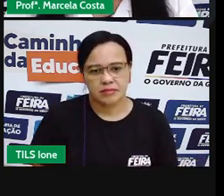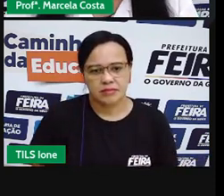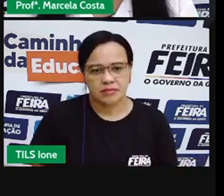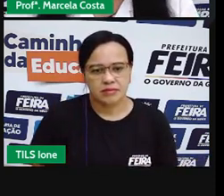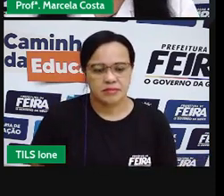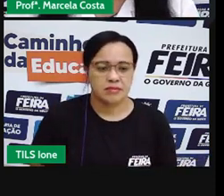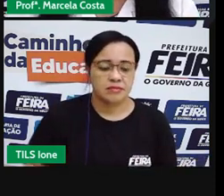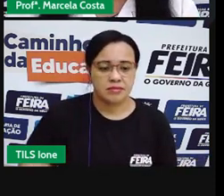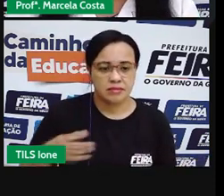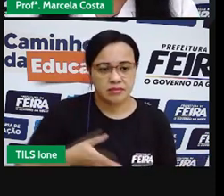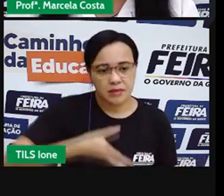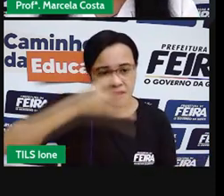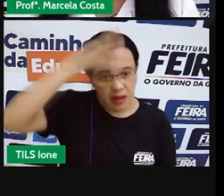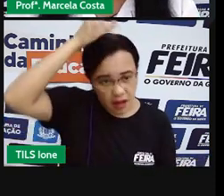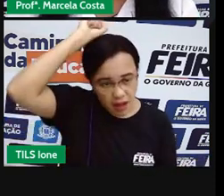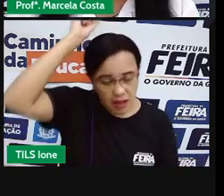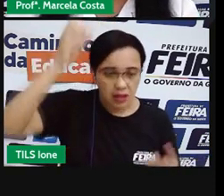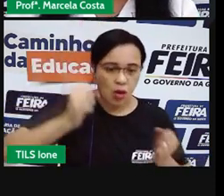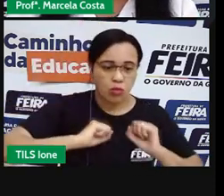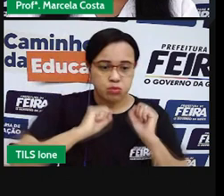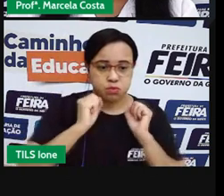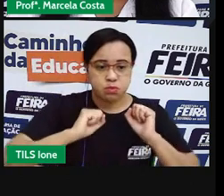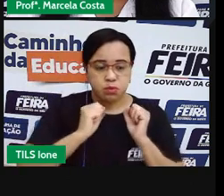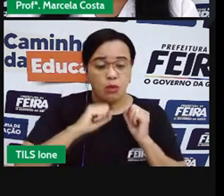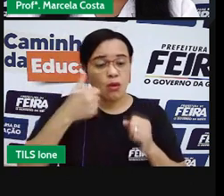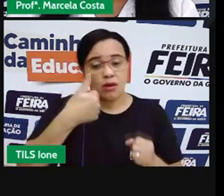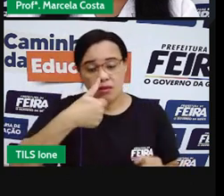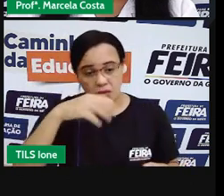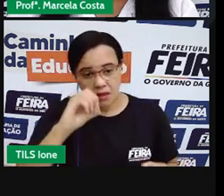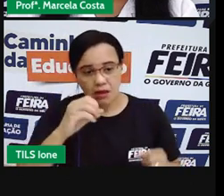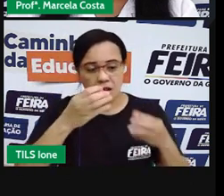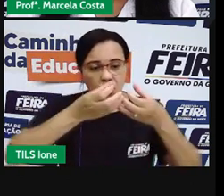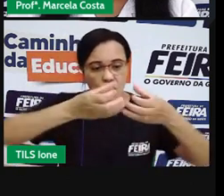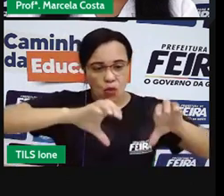A galinha botou 10 ovos,